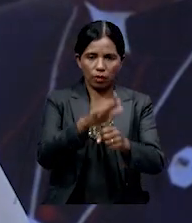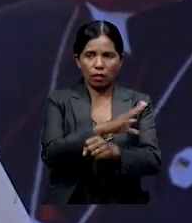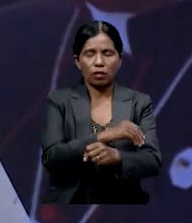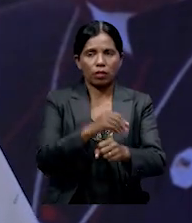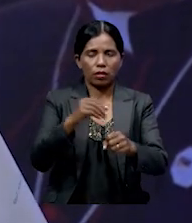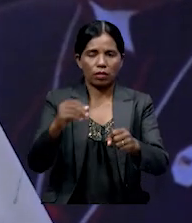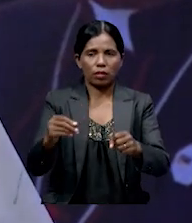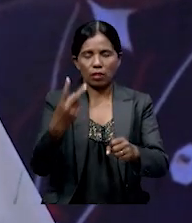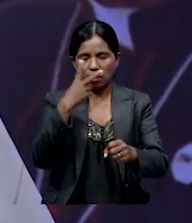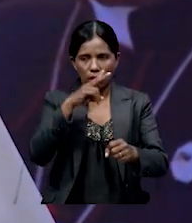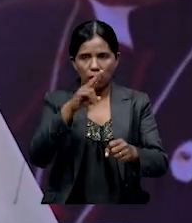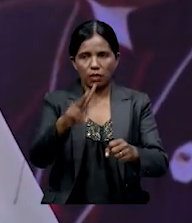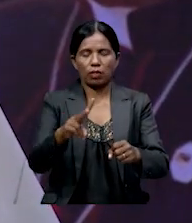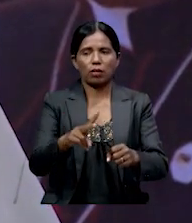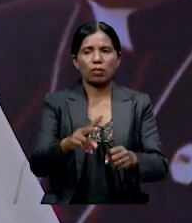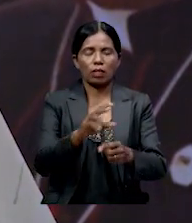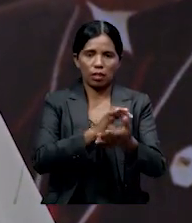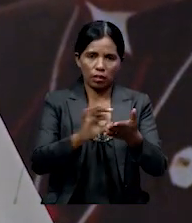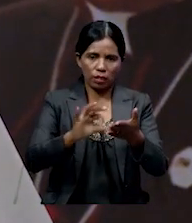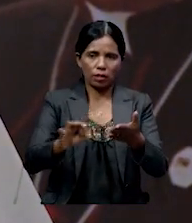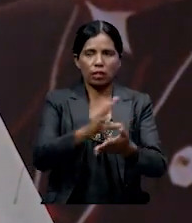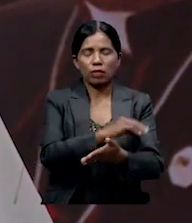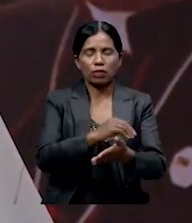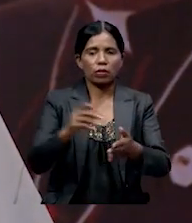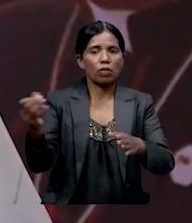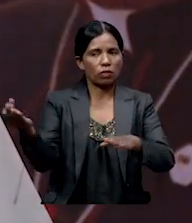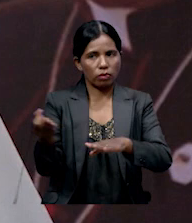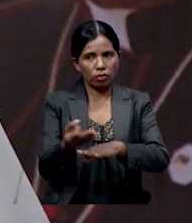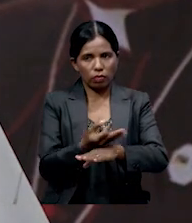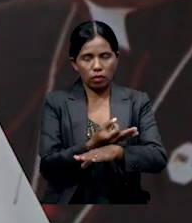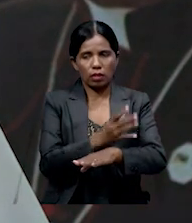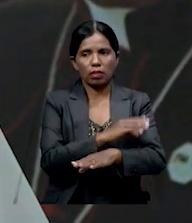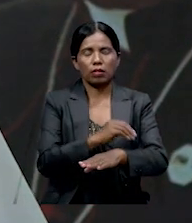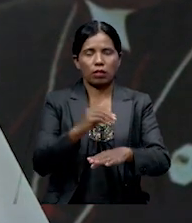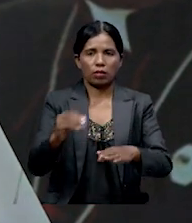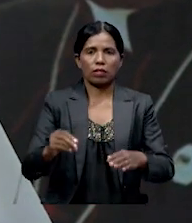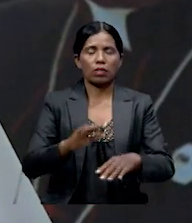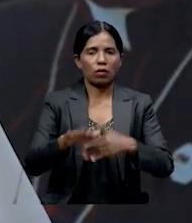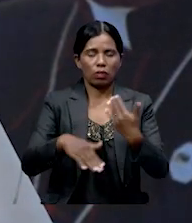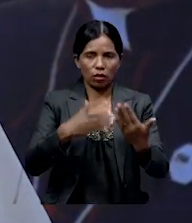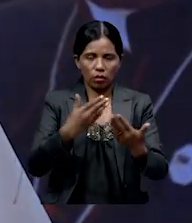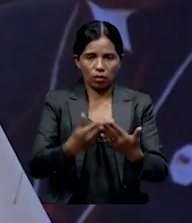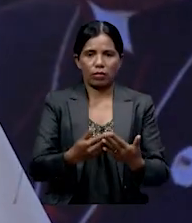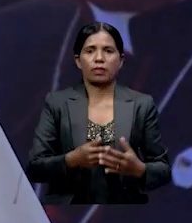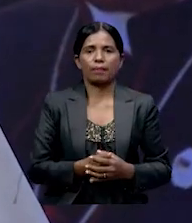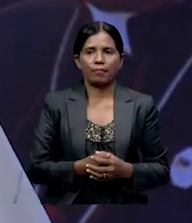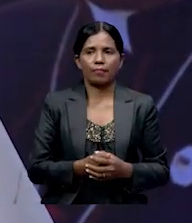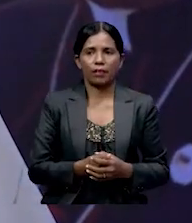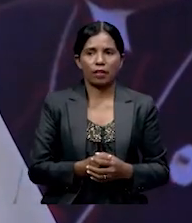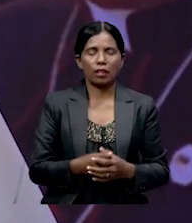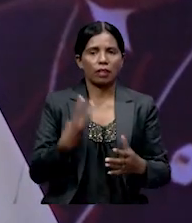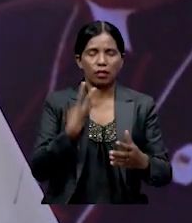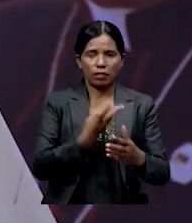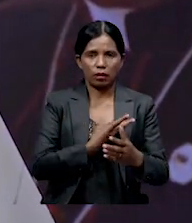fizemos antes com a assinatura de um documento. De formar as novas gerações